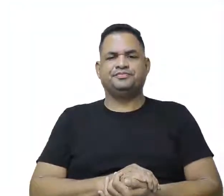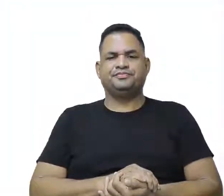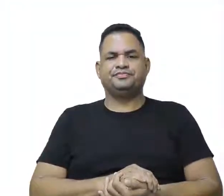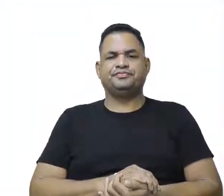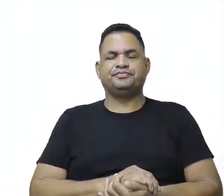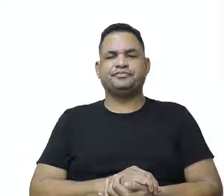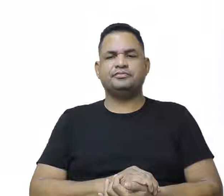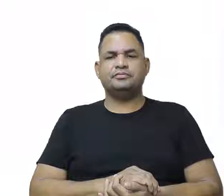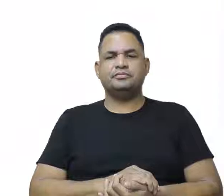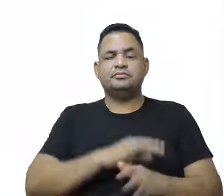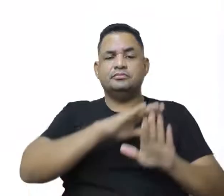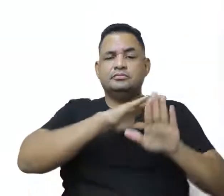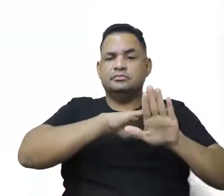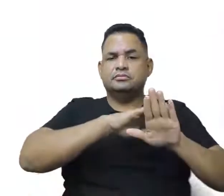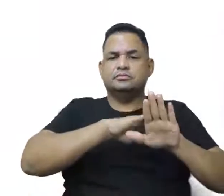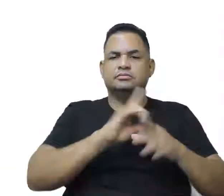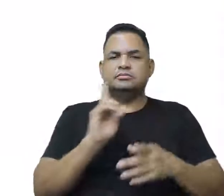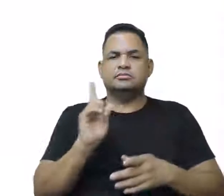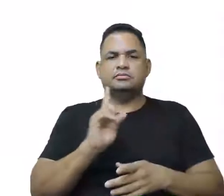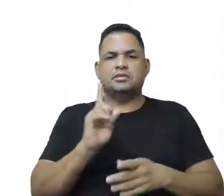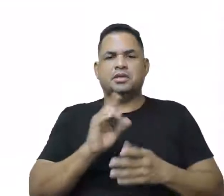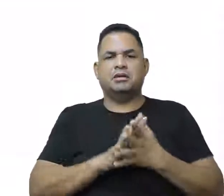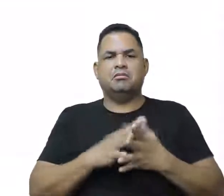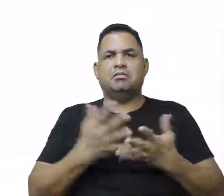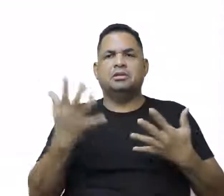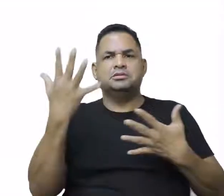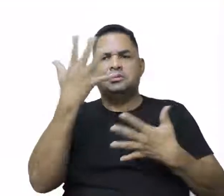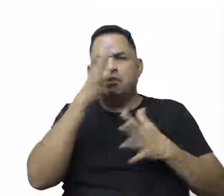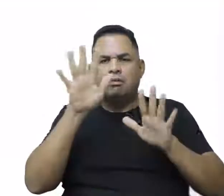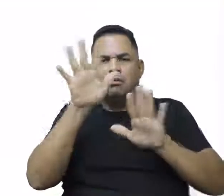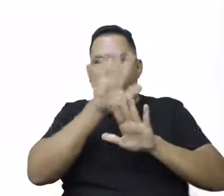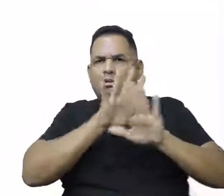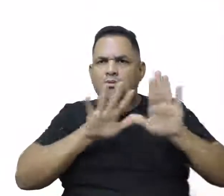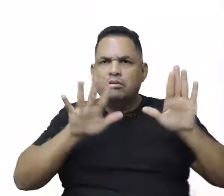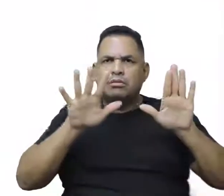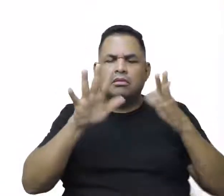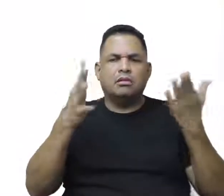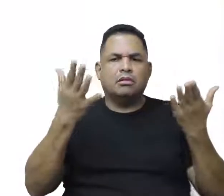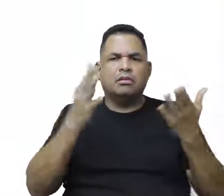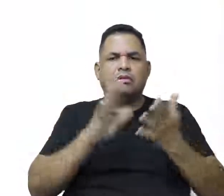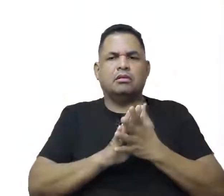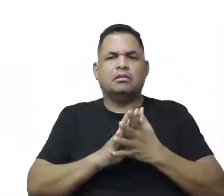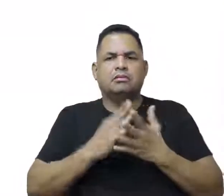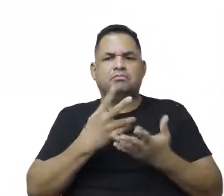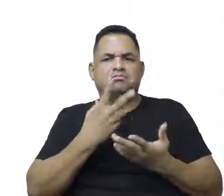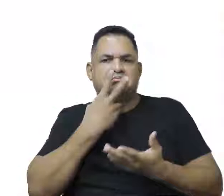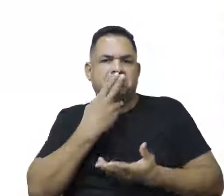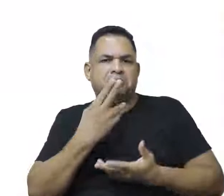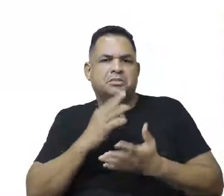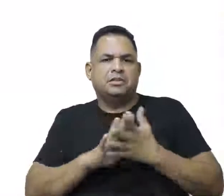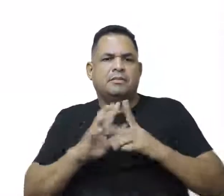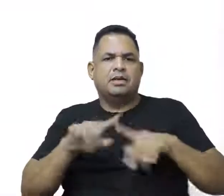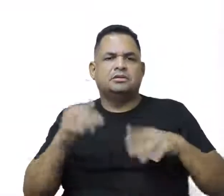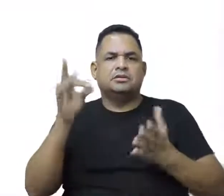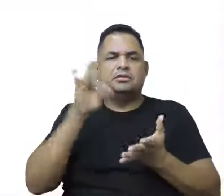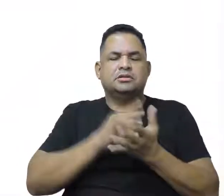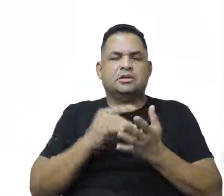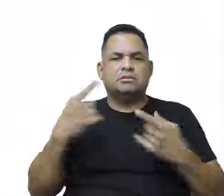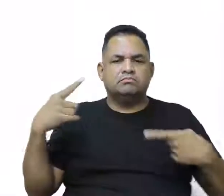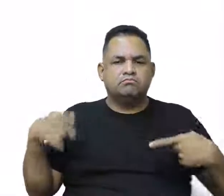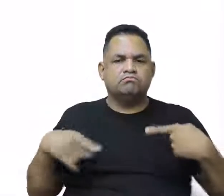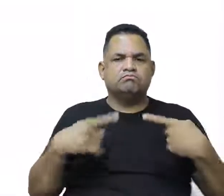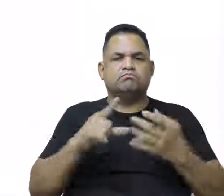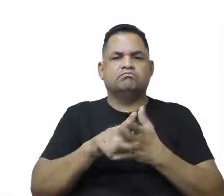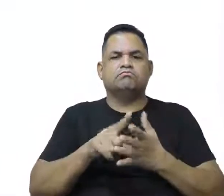E a ideologia, ela não é uma mera ilusão e aparência, mas uma realidade objetiva e